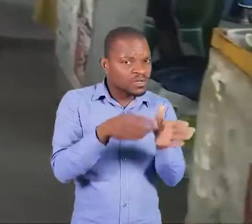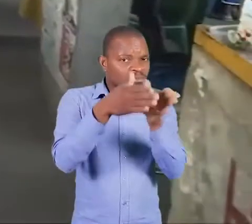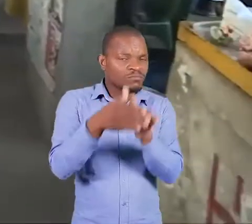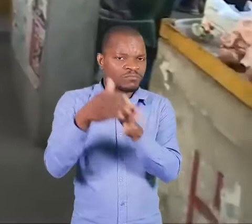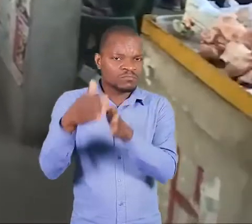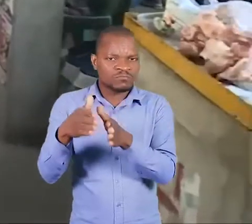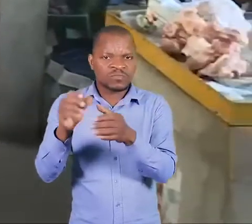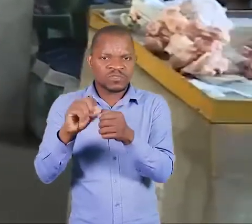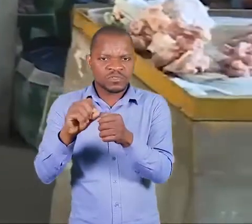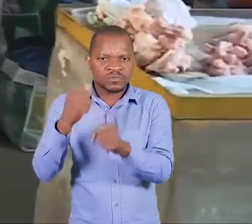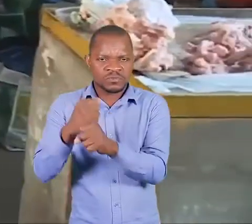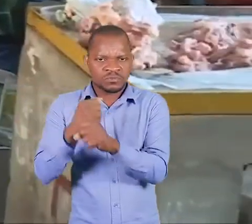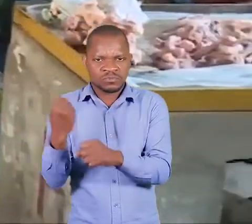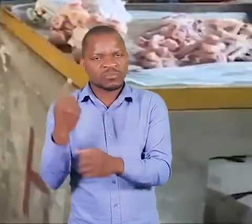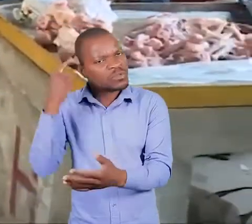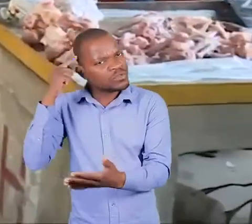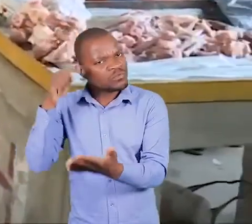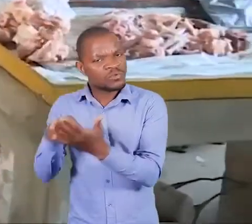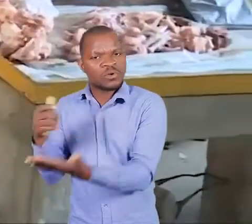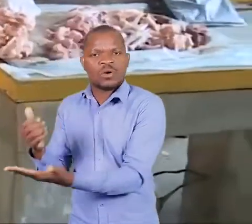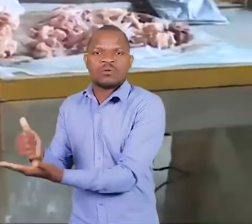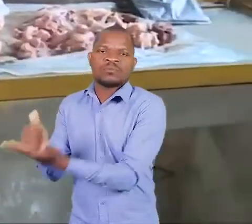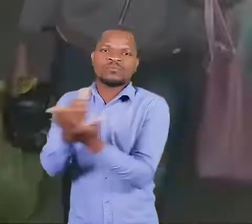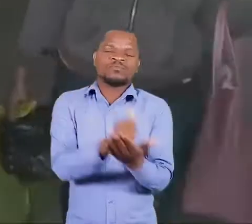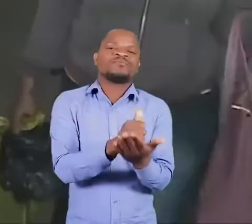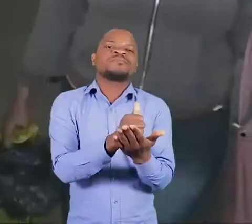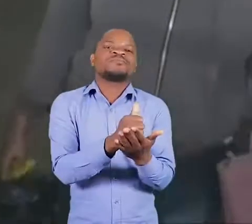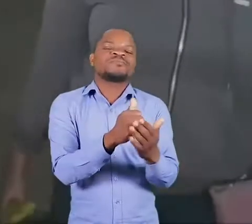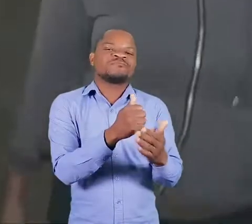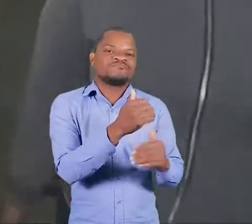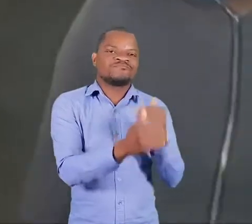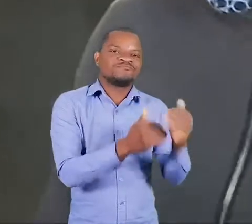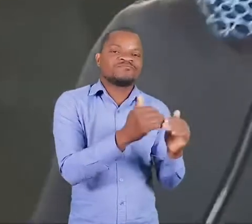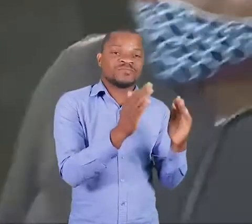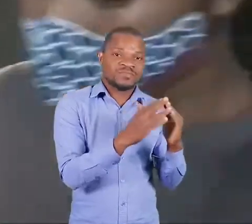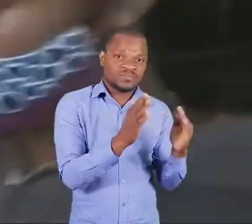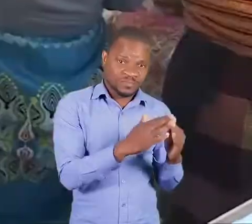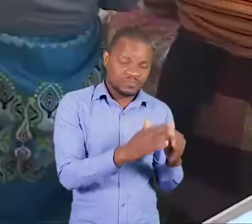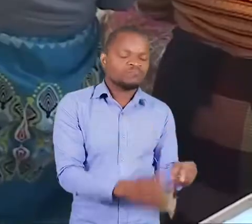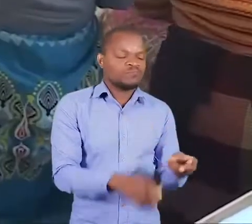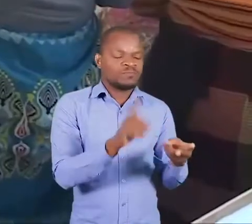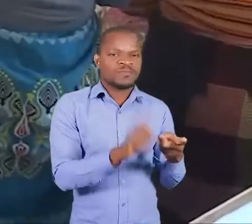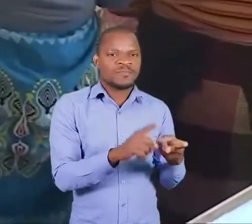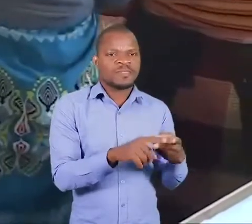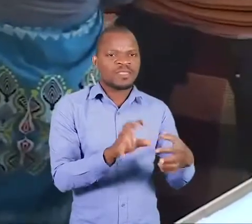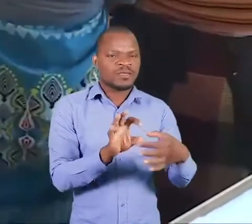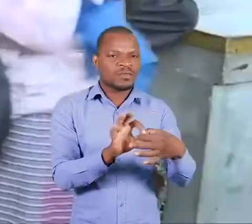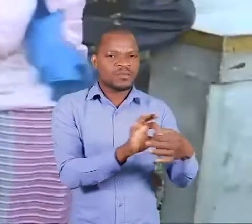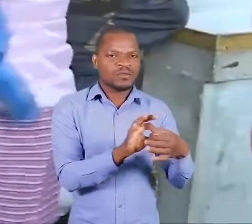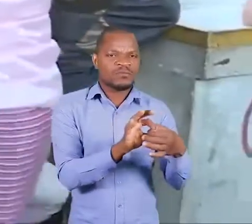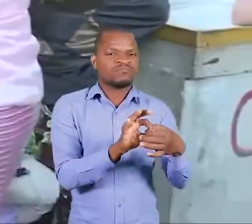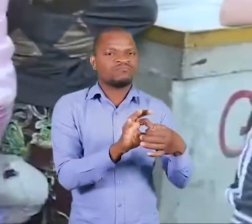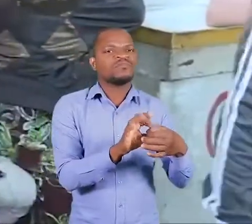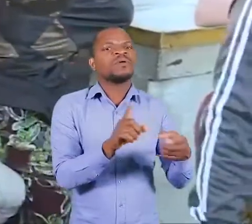casa, manter sua identidade, construir e manter conexões sociais, ser independentes, ser